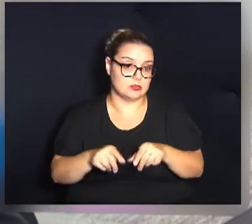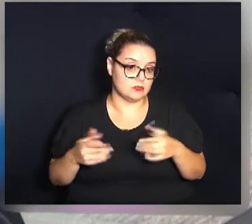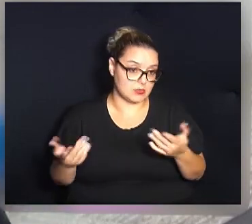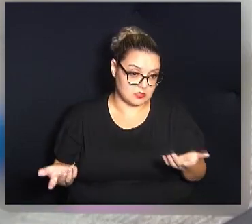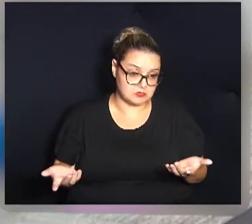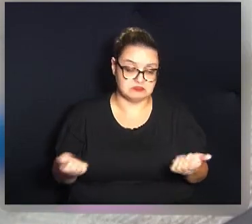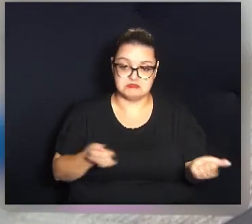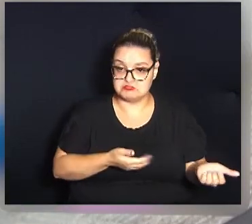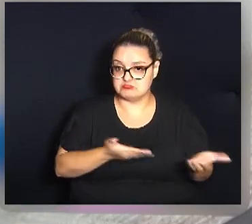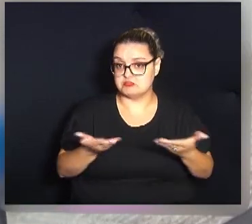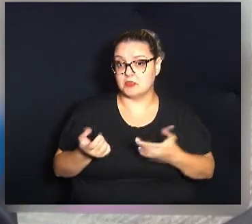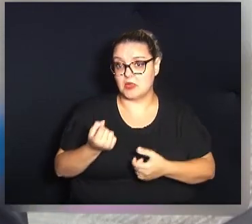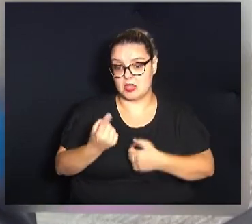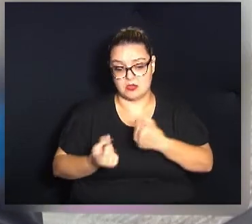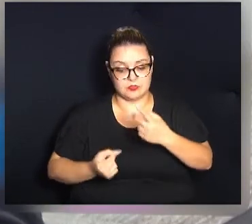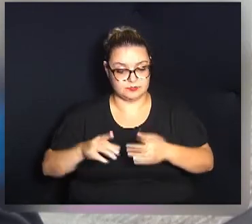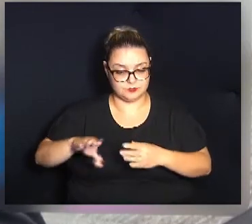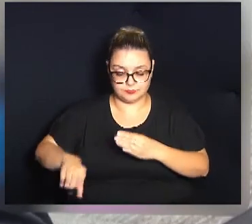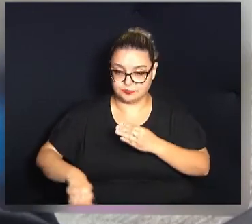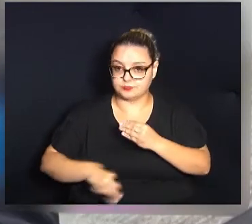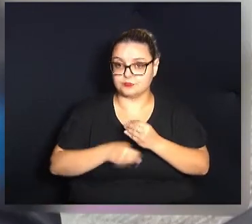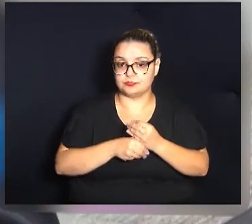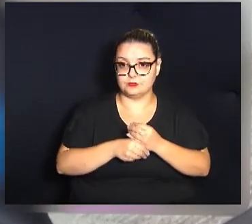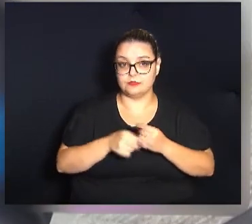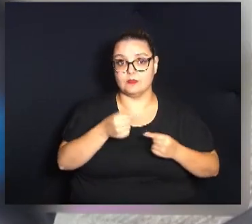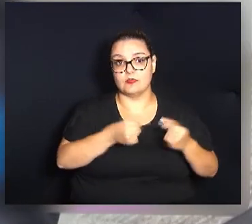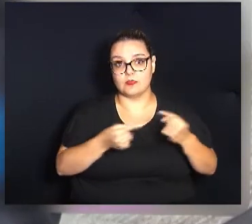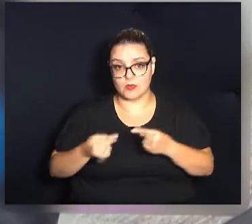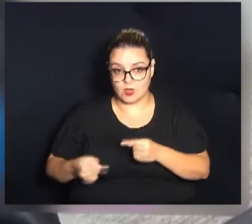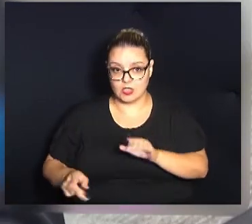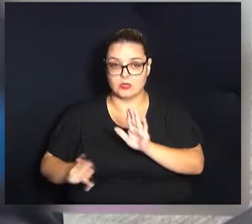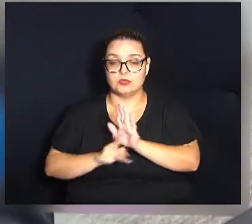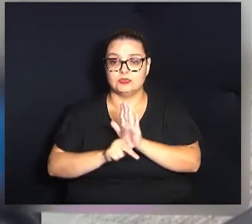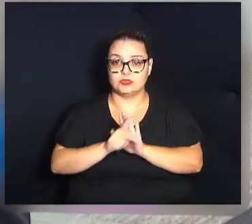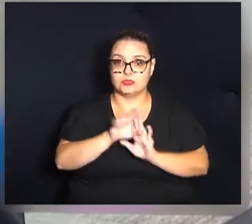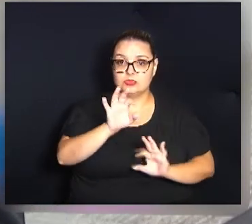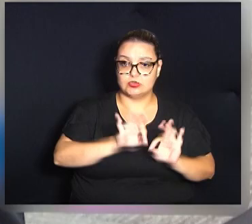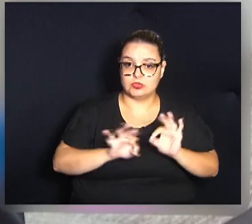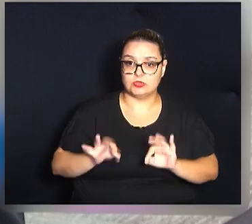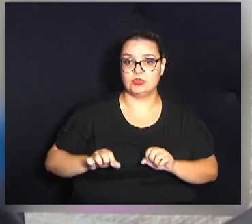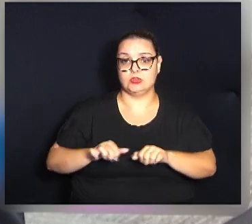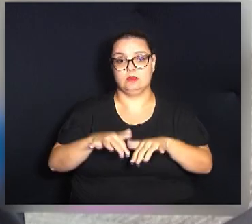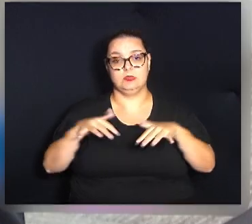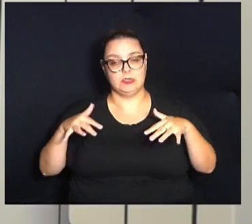apresentar alguma emenda ou até mesmo discutir o projeto em plenário.